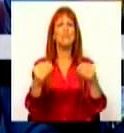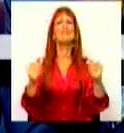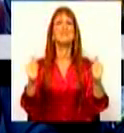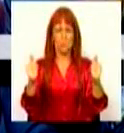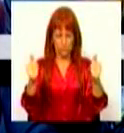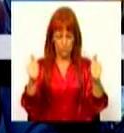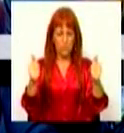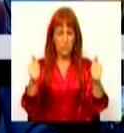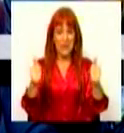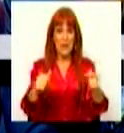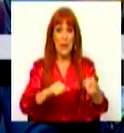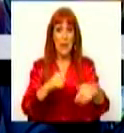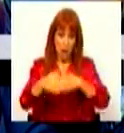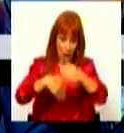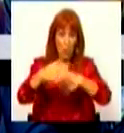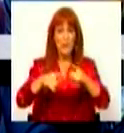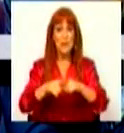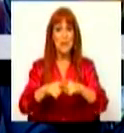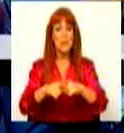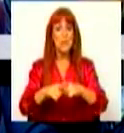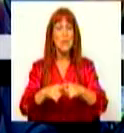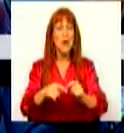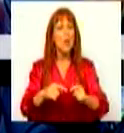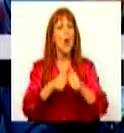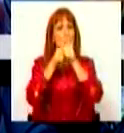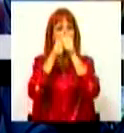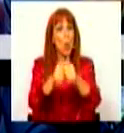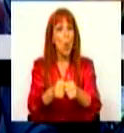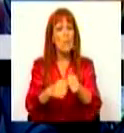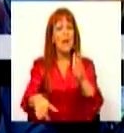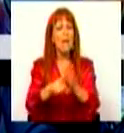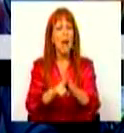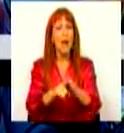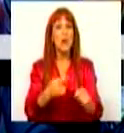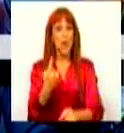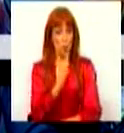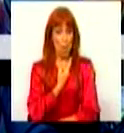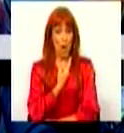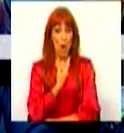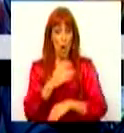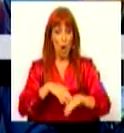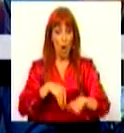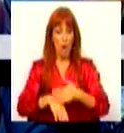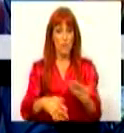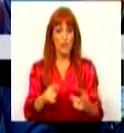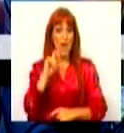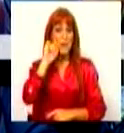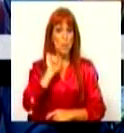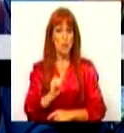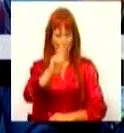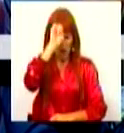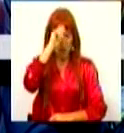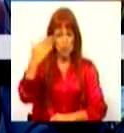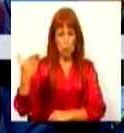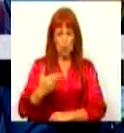ultrapassado e, enquanto decorra no estrito cumprimento da legalidade, que é o que nos compete fazer, assegurando o respeito